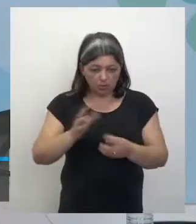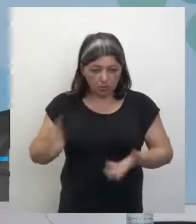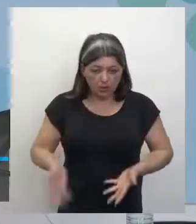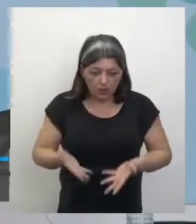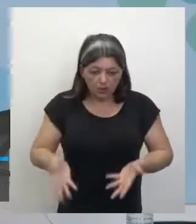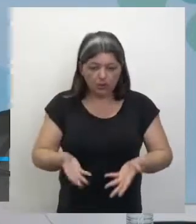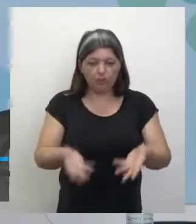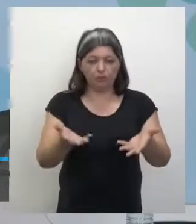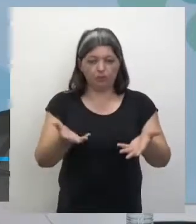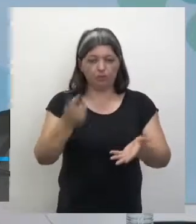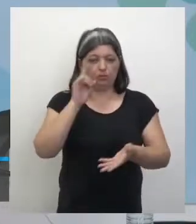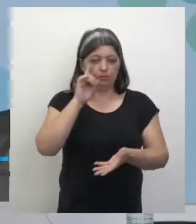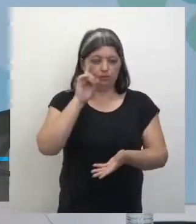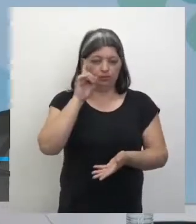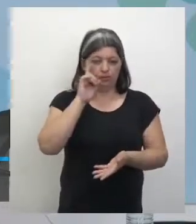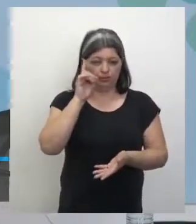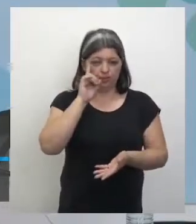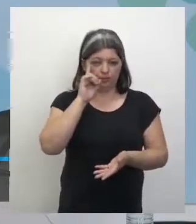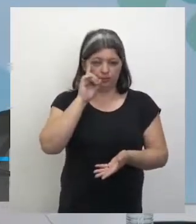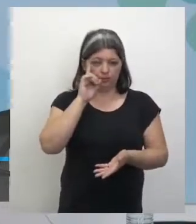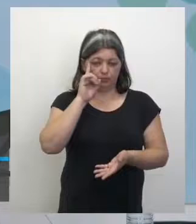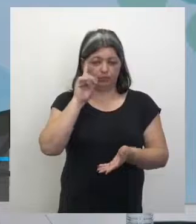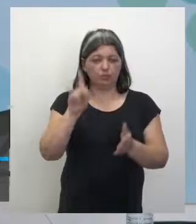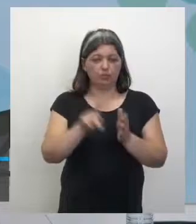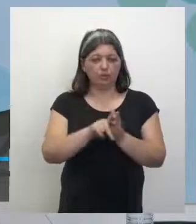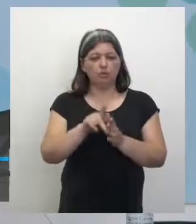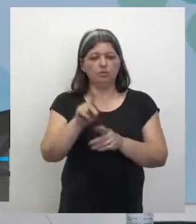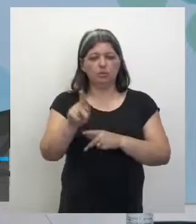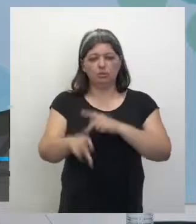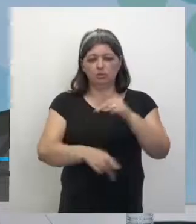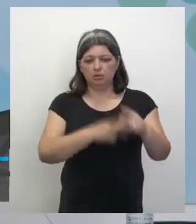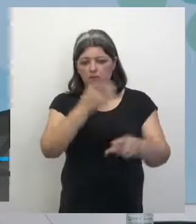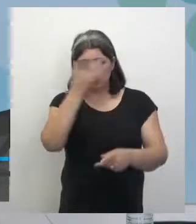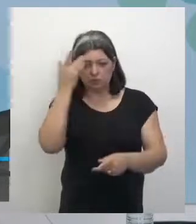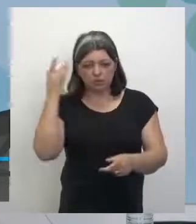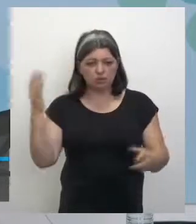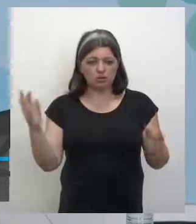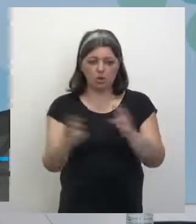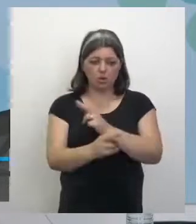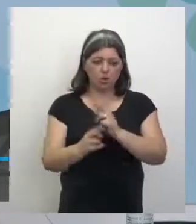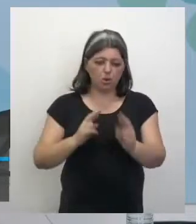dia a dia pela própria massa, né, de relações que ele